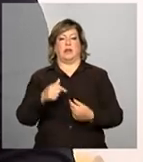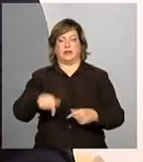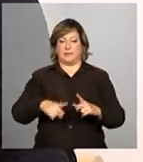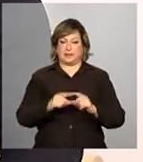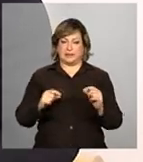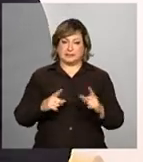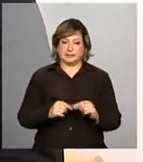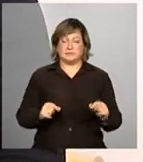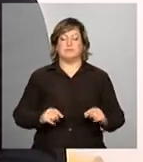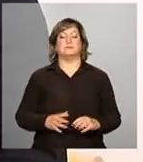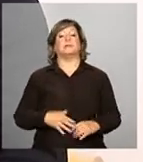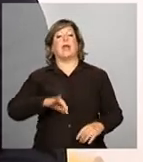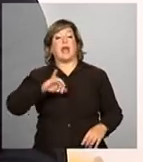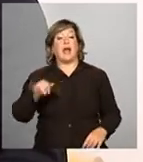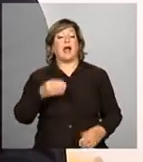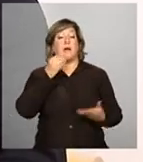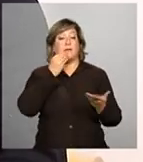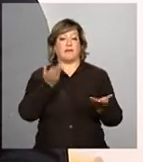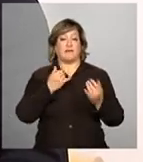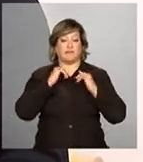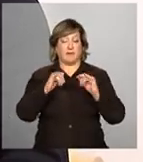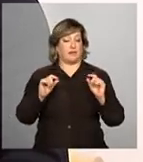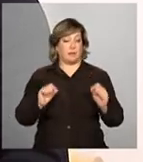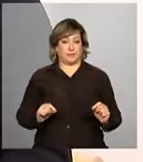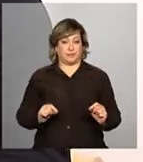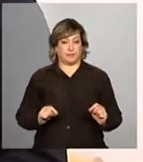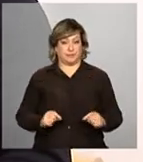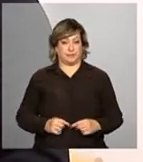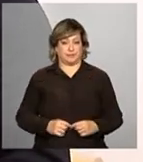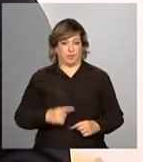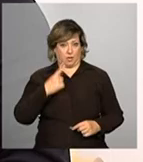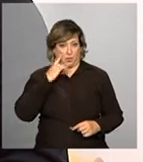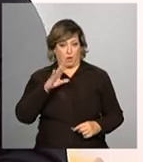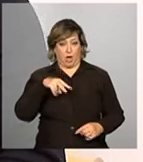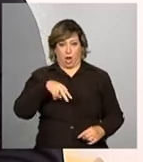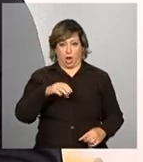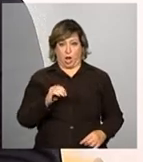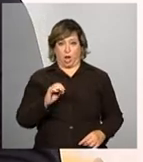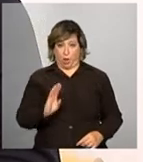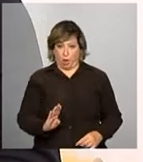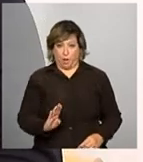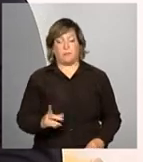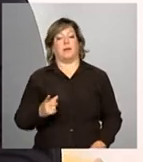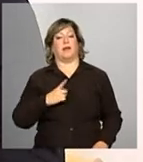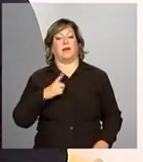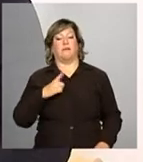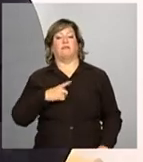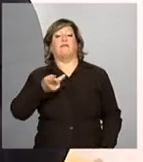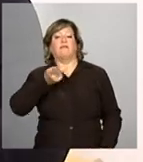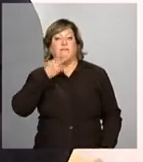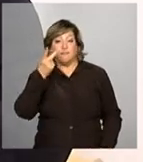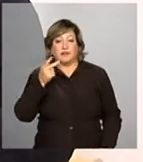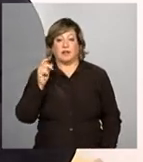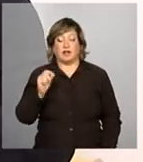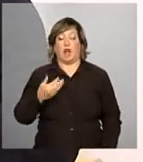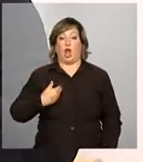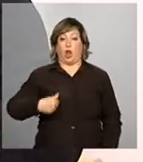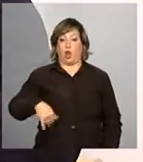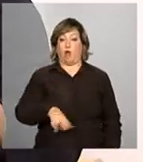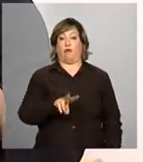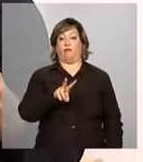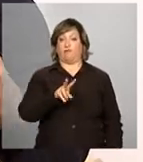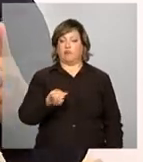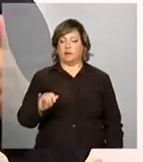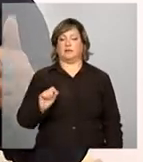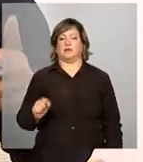Brasília aproveitar e deu o seguinte olha só a NOB ela fala que nós vamos